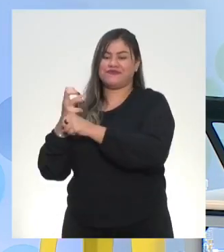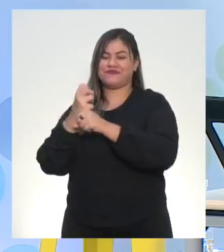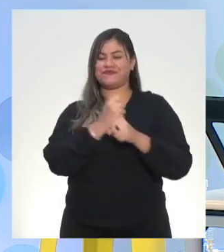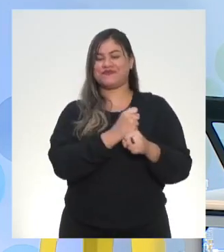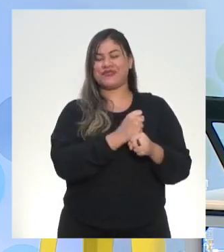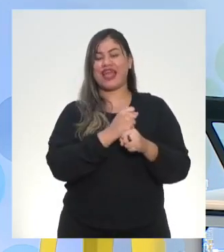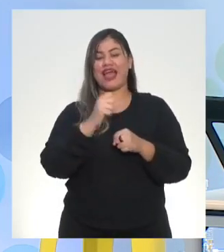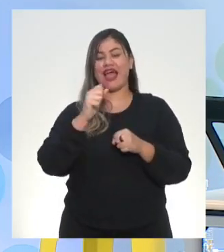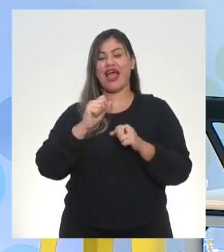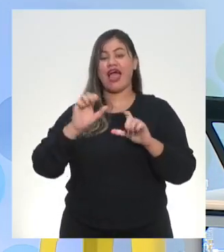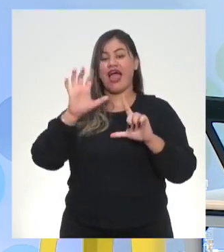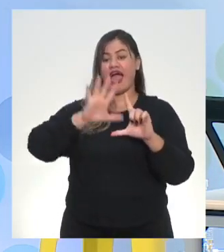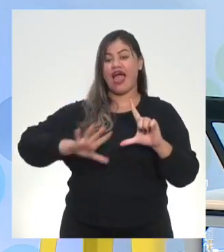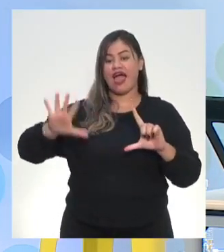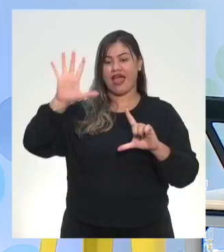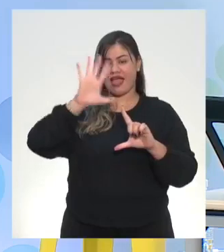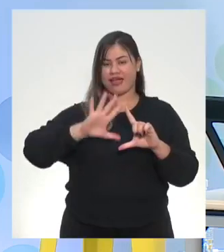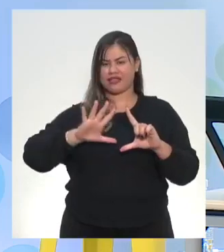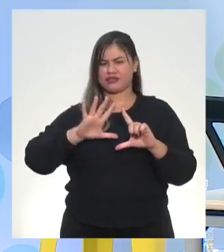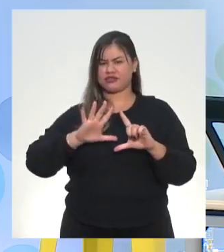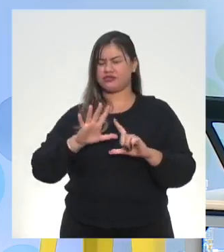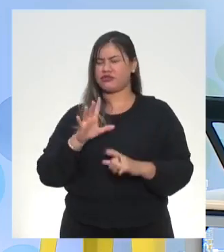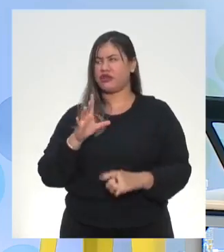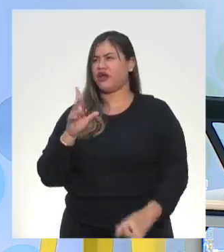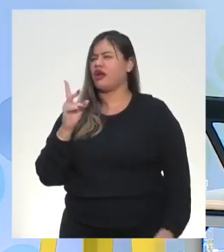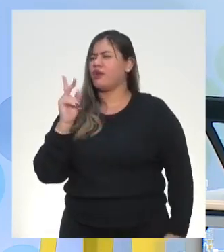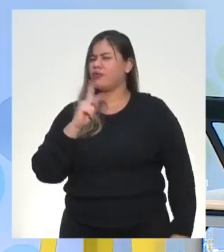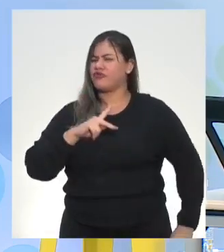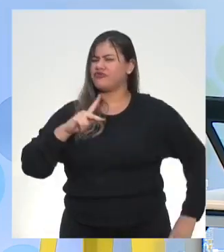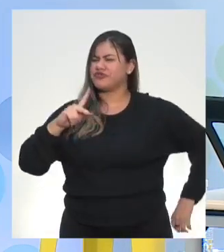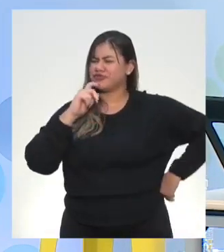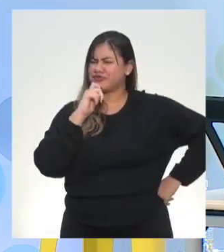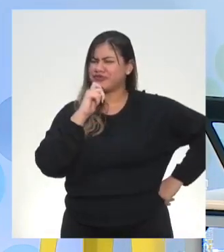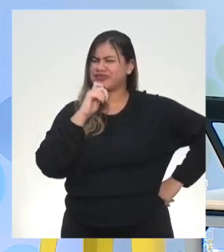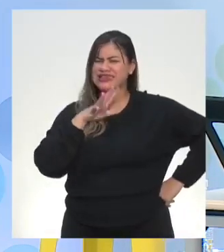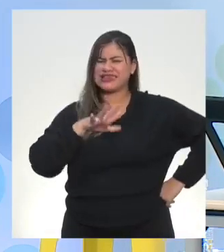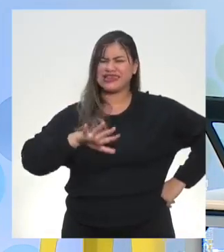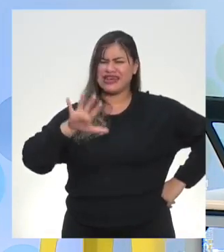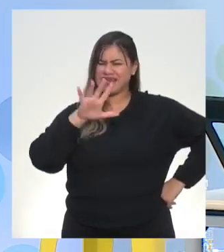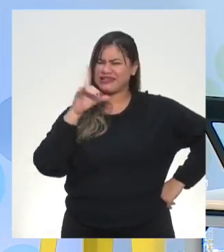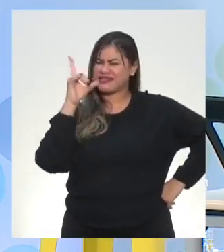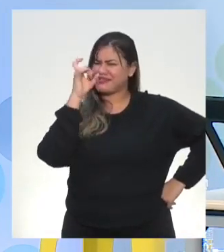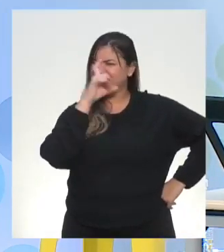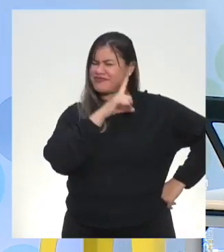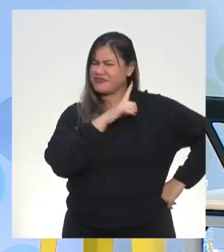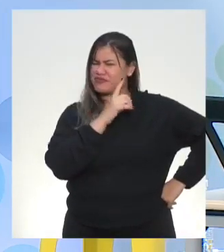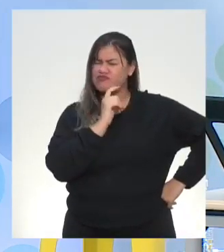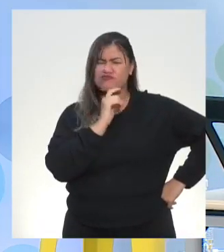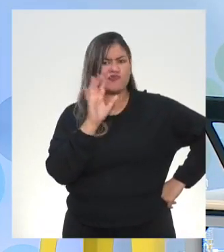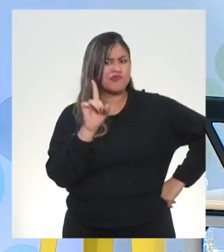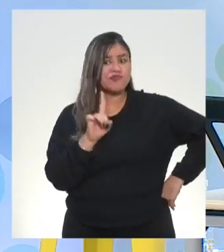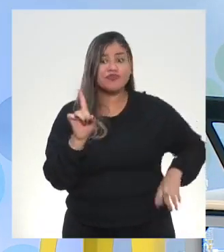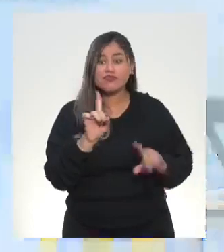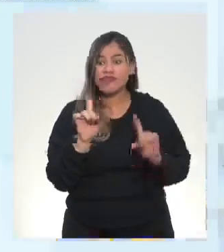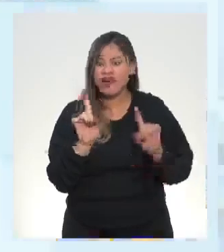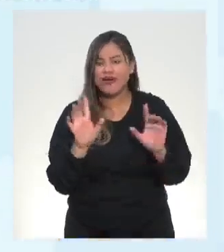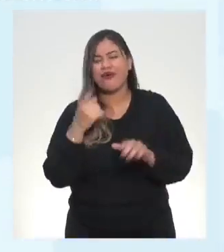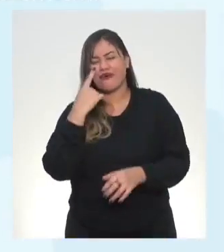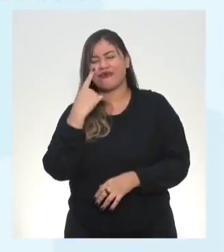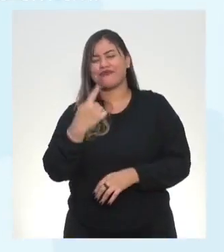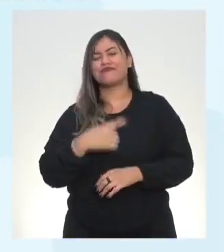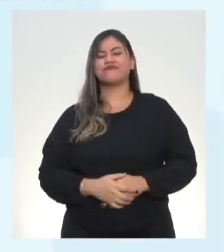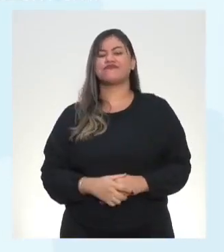se concentra. Este hexágono tem o lado medindo 8 centímetros. Então, eu vou utilizar a expressão que eu já